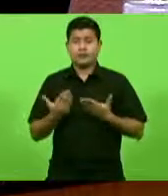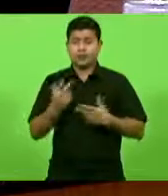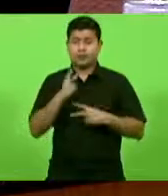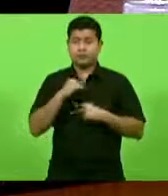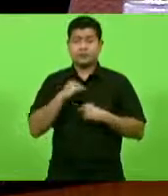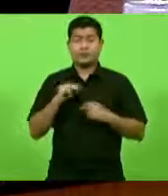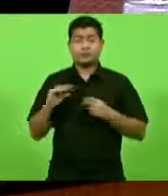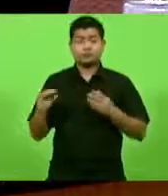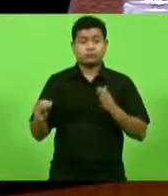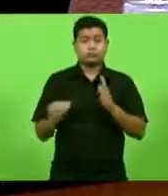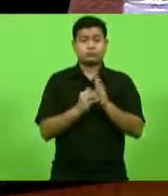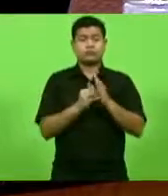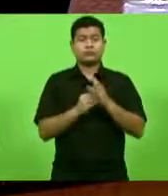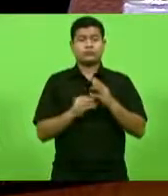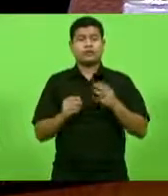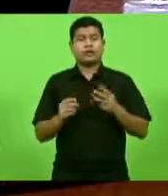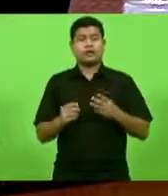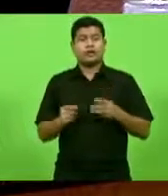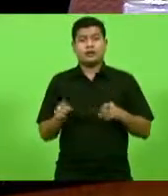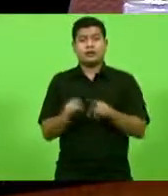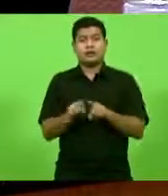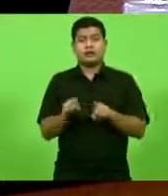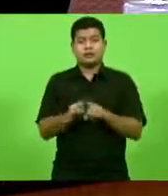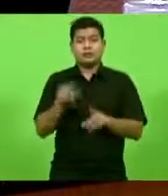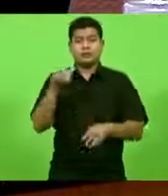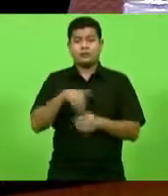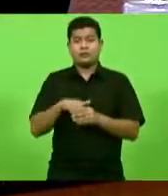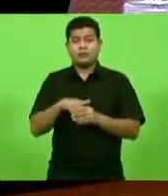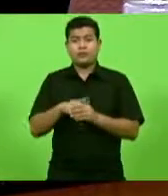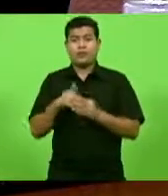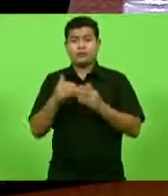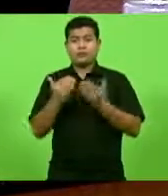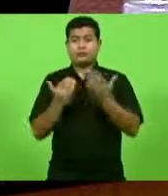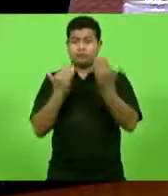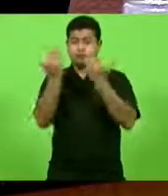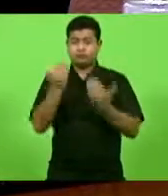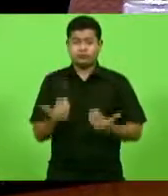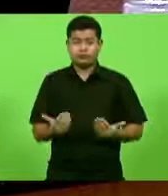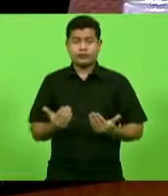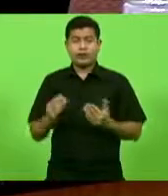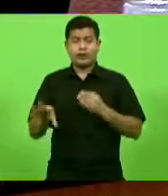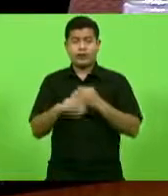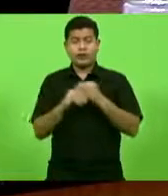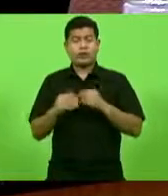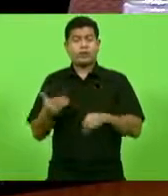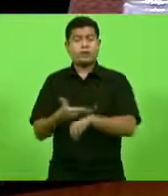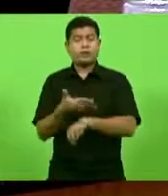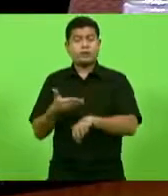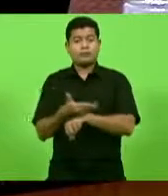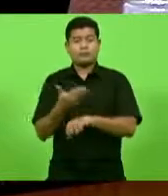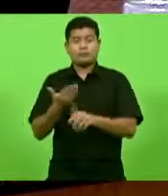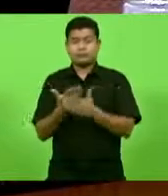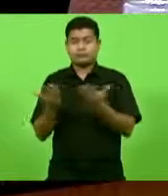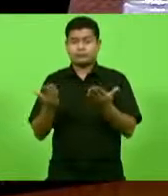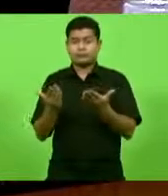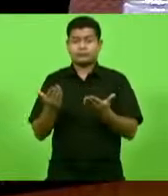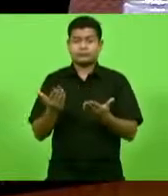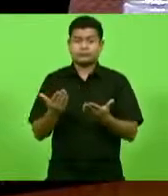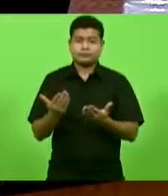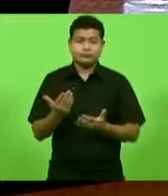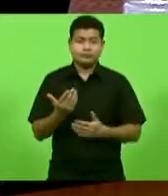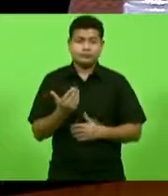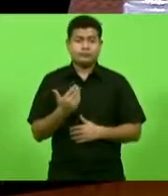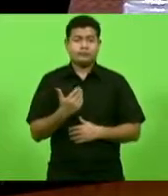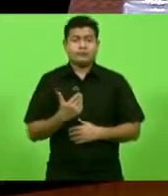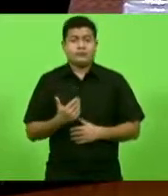aqui o voto vista com emendas, com a participação dos nobres colegas